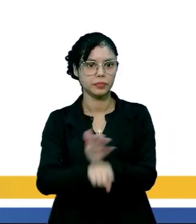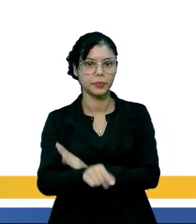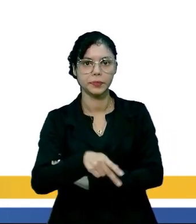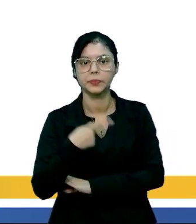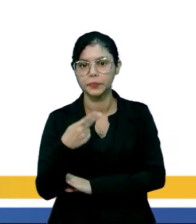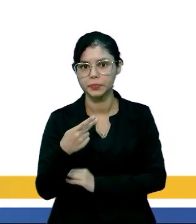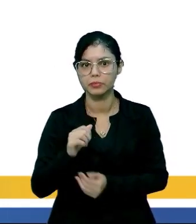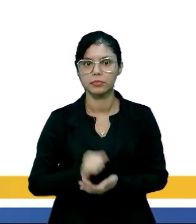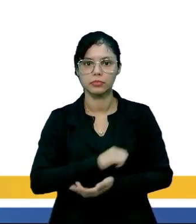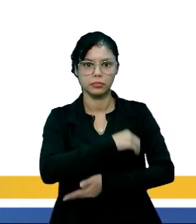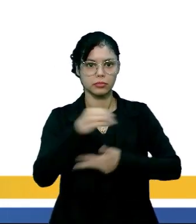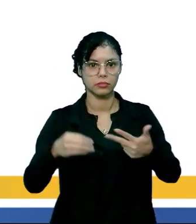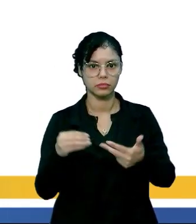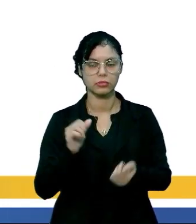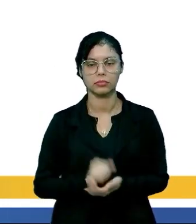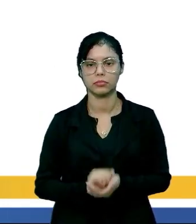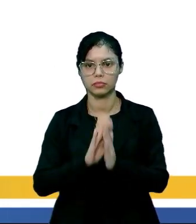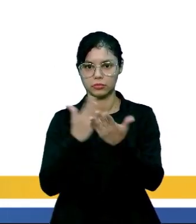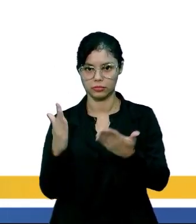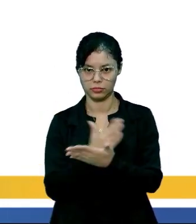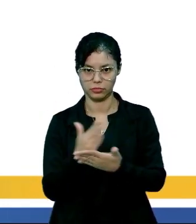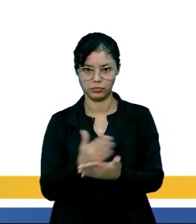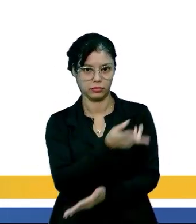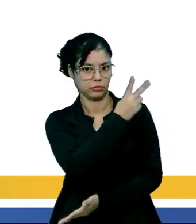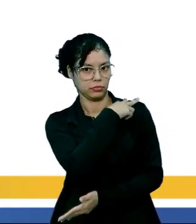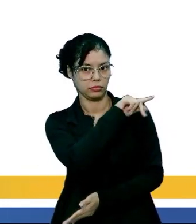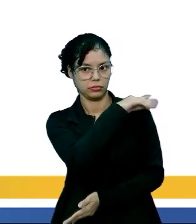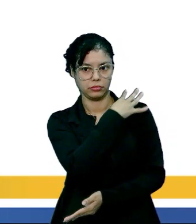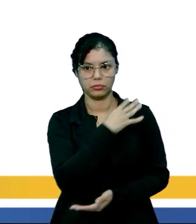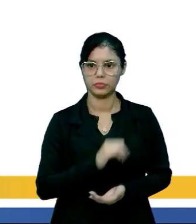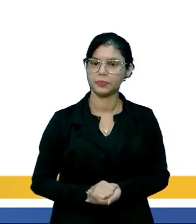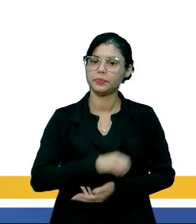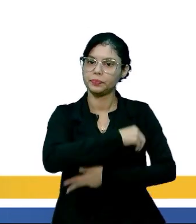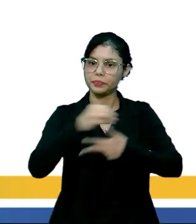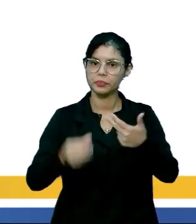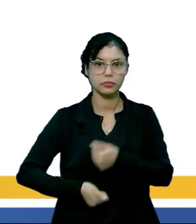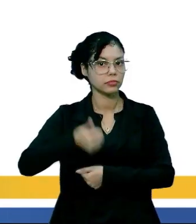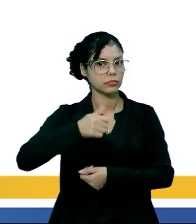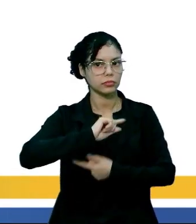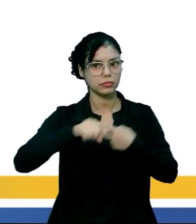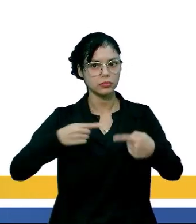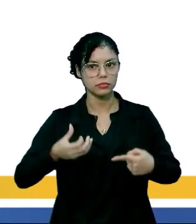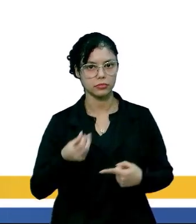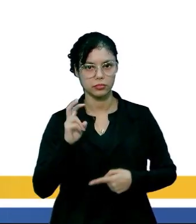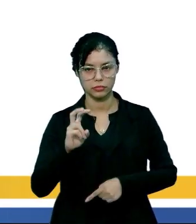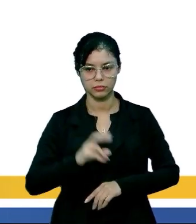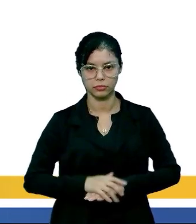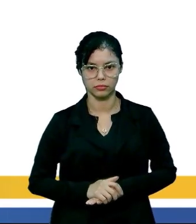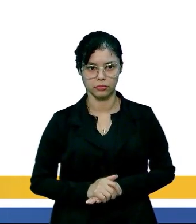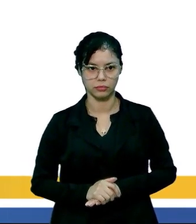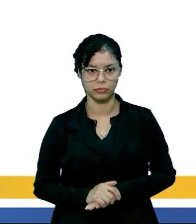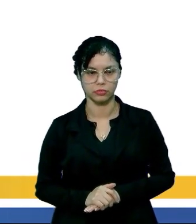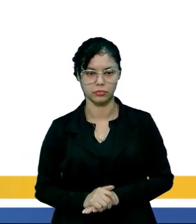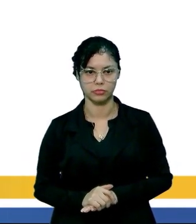questão comentada do Enem, que está no livro do segundo ano, a prova Enem, na página 65.